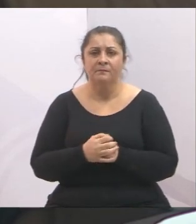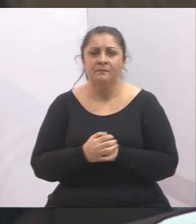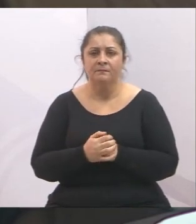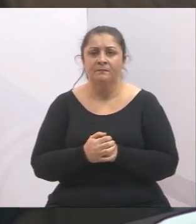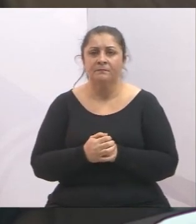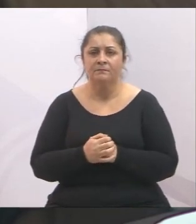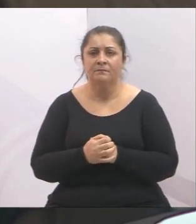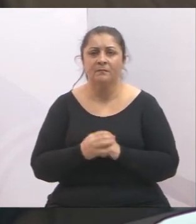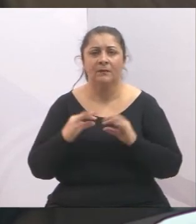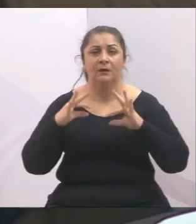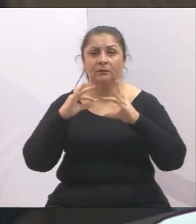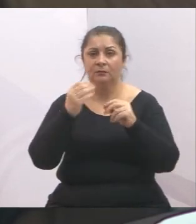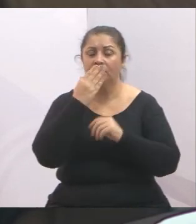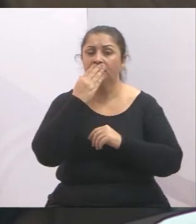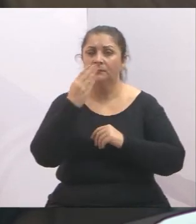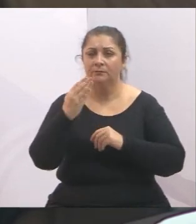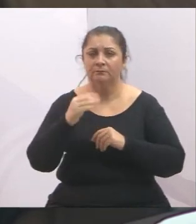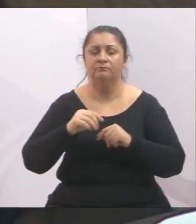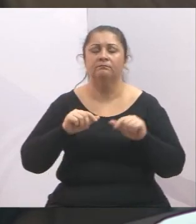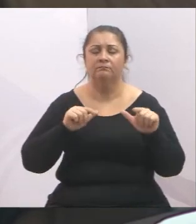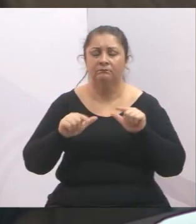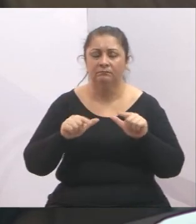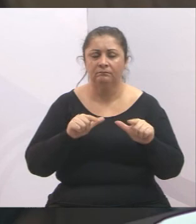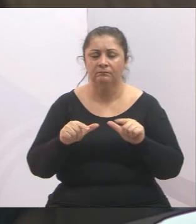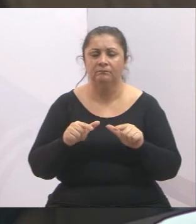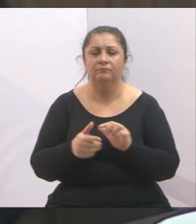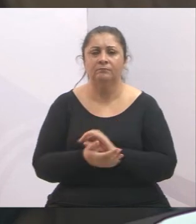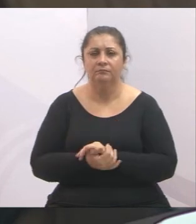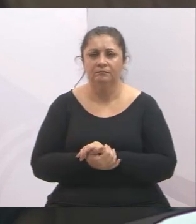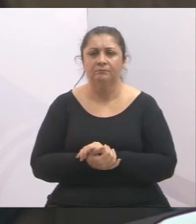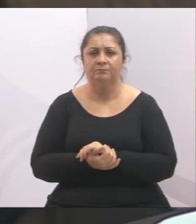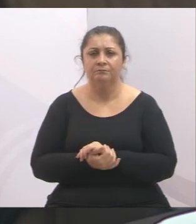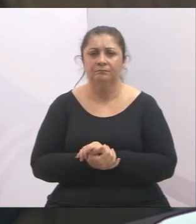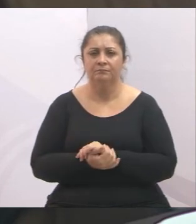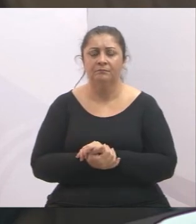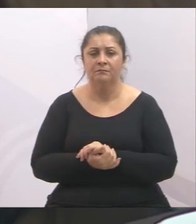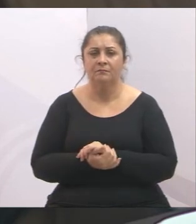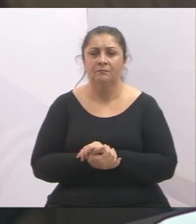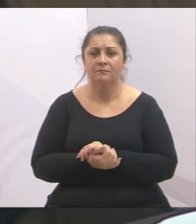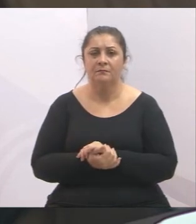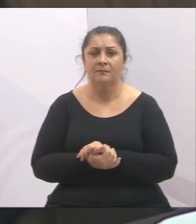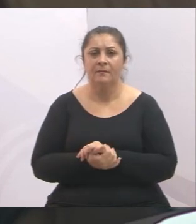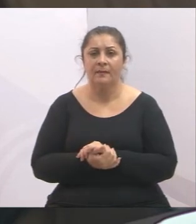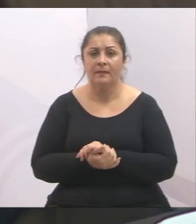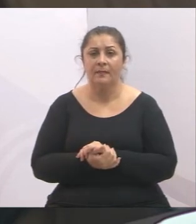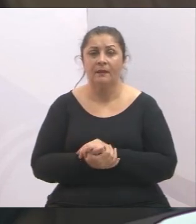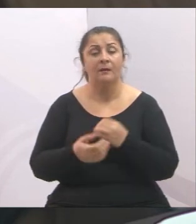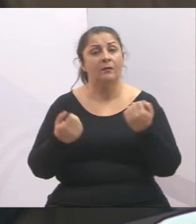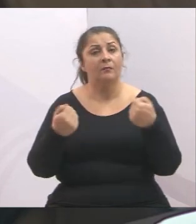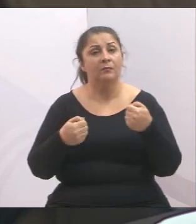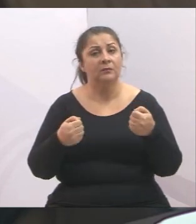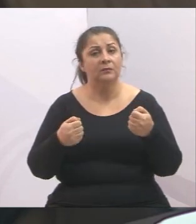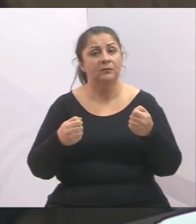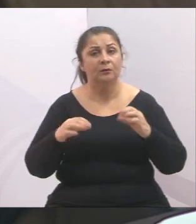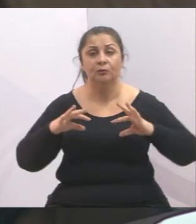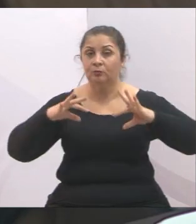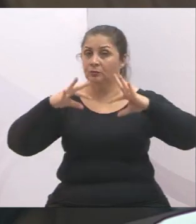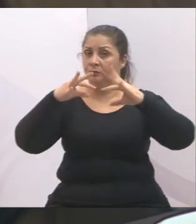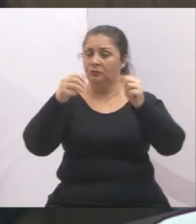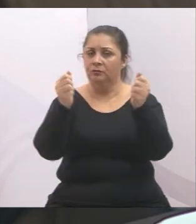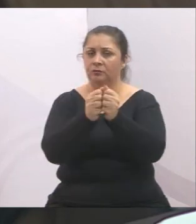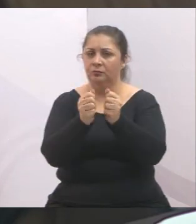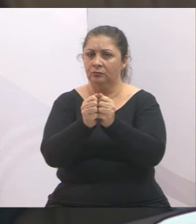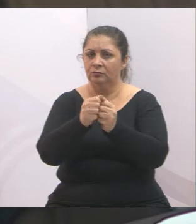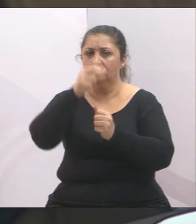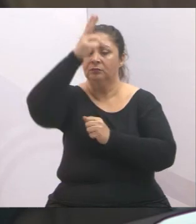essas reivindicações, esse trabalho, esse planejamento tem que ser de forma coletiva. A